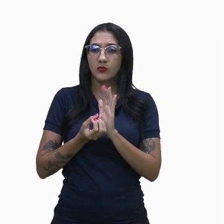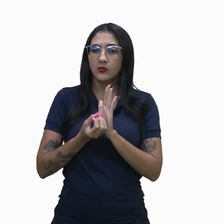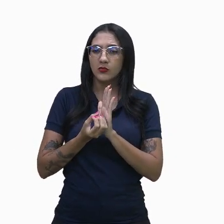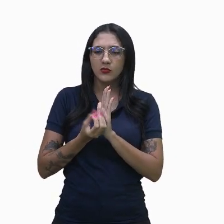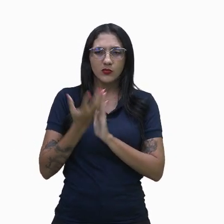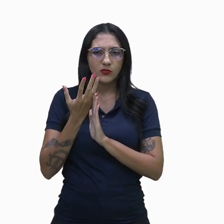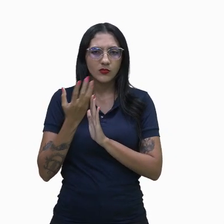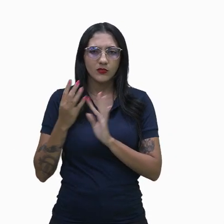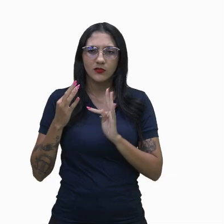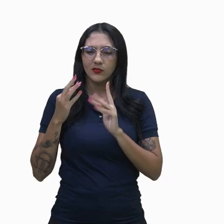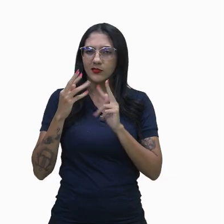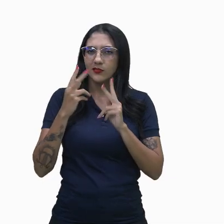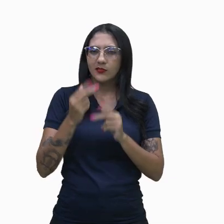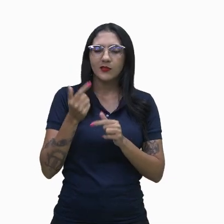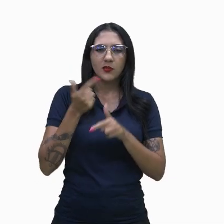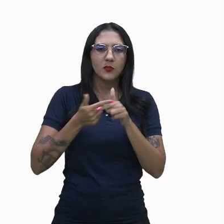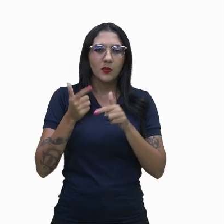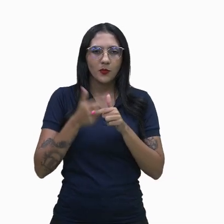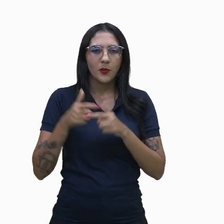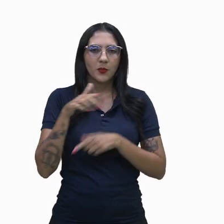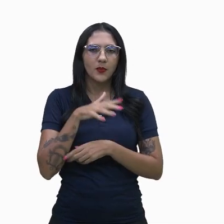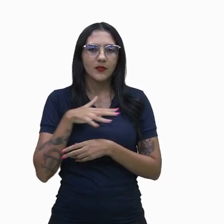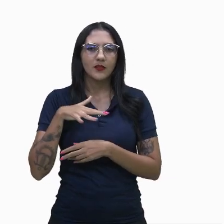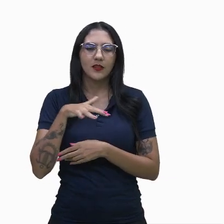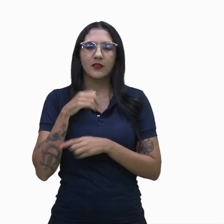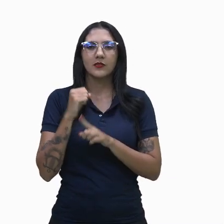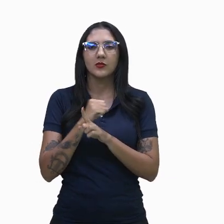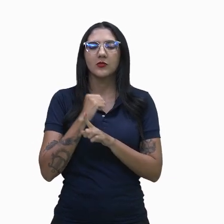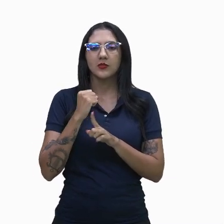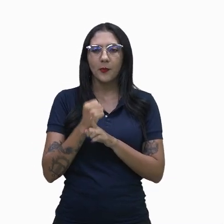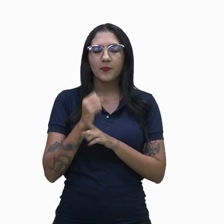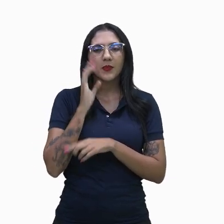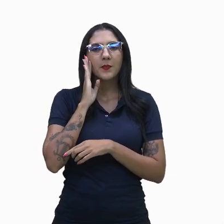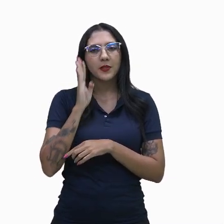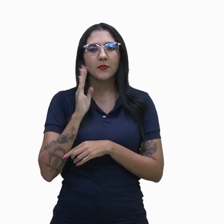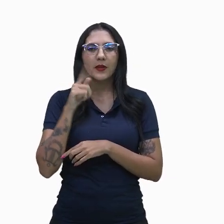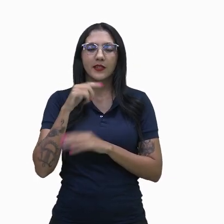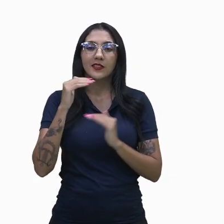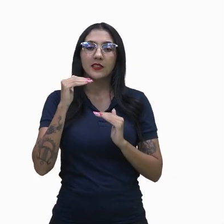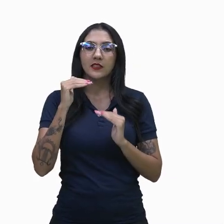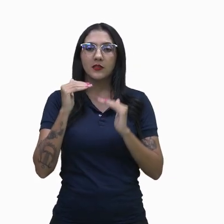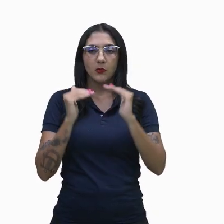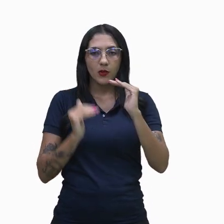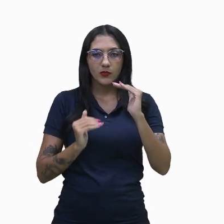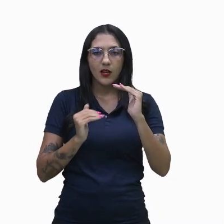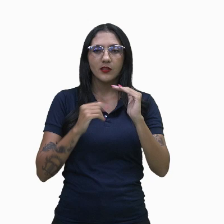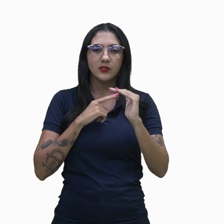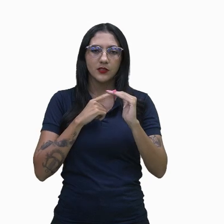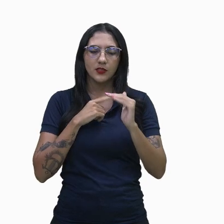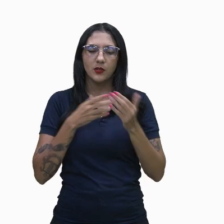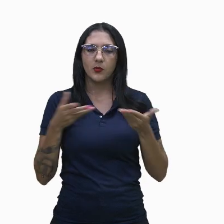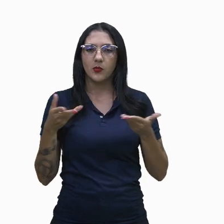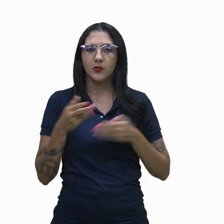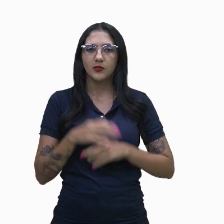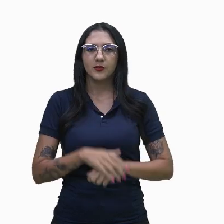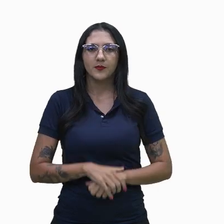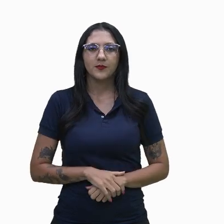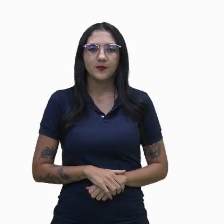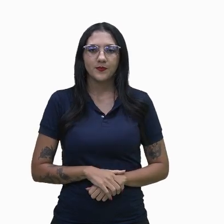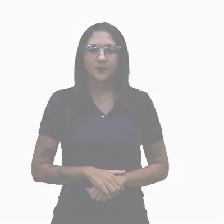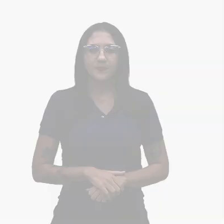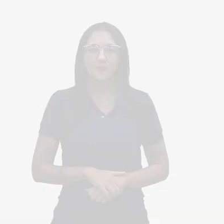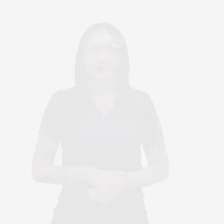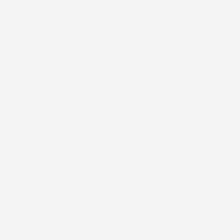todo um problema, né, social, inclusive, né, as desigualdades que nós temos hoje, né? Então, tudo isso aí já